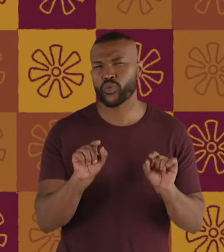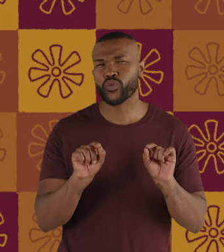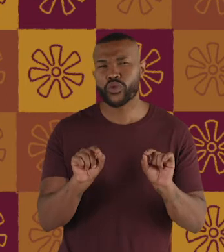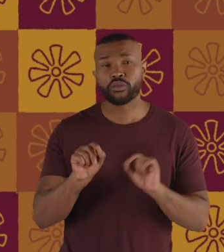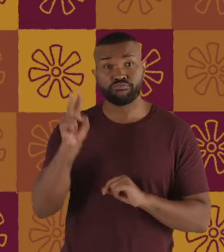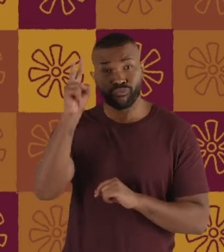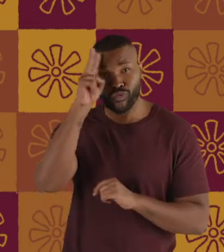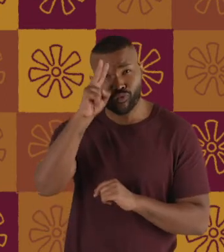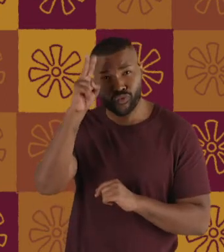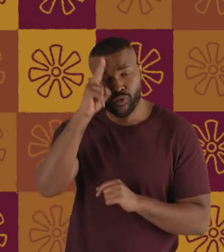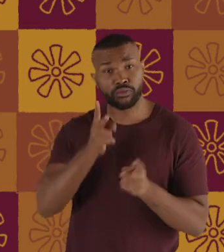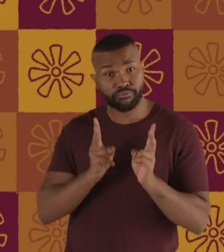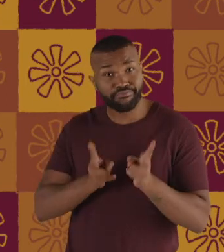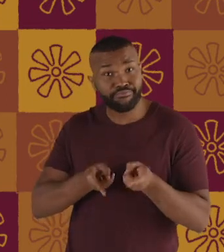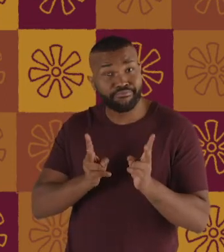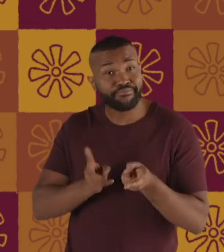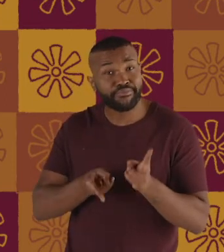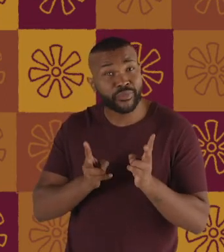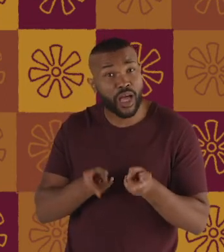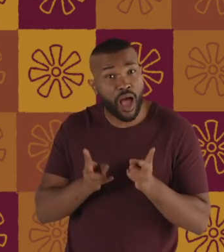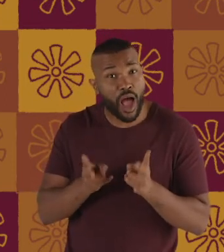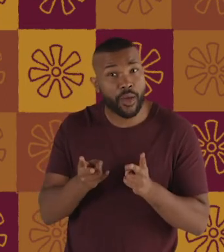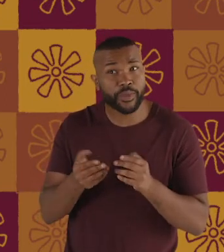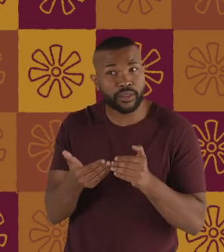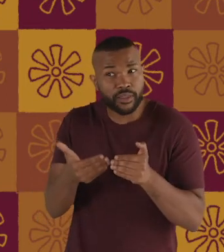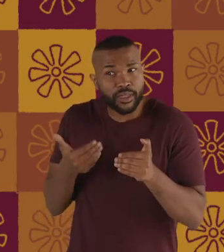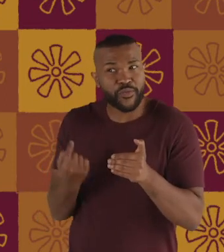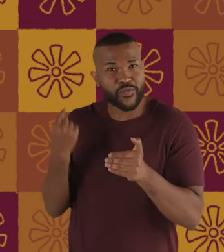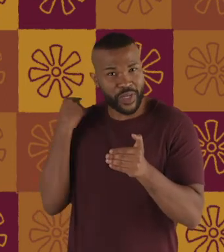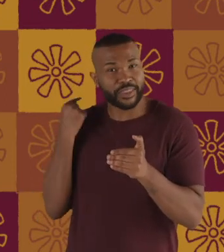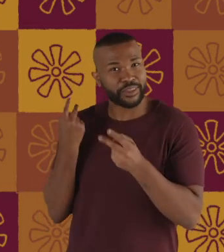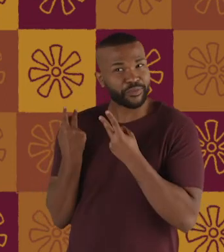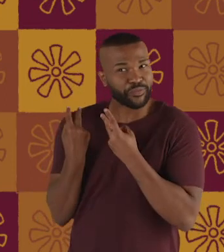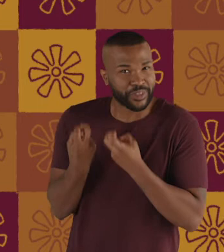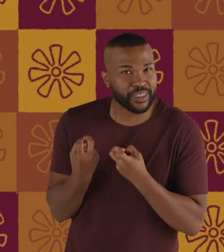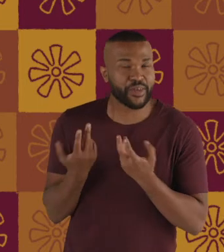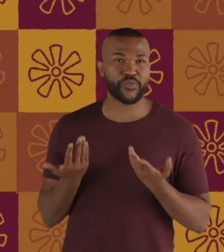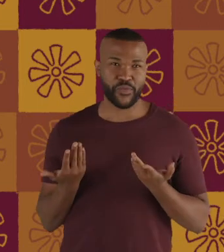Mas que a história sempre seja feita daqui para trás,